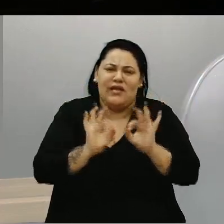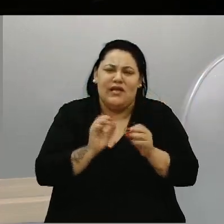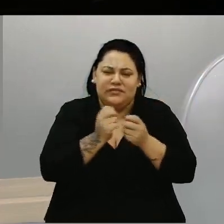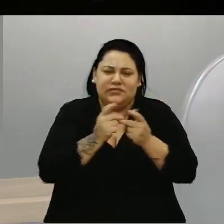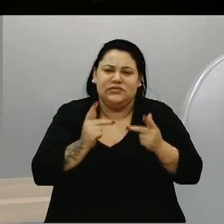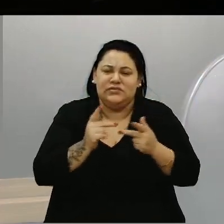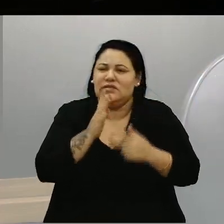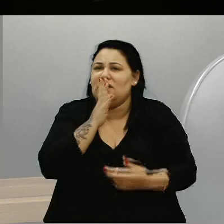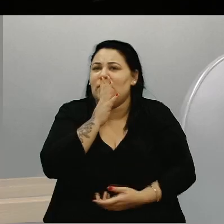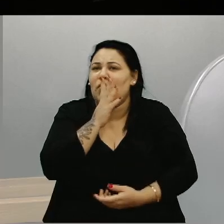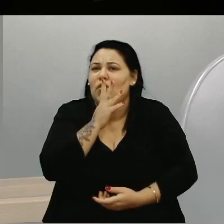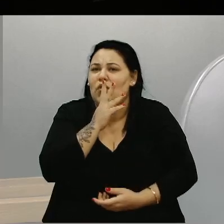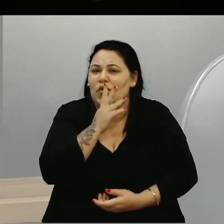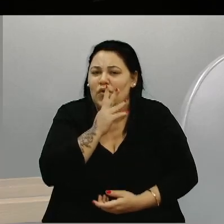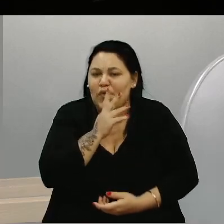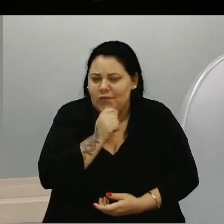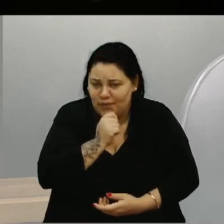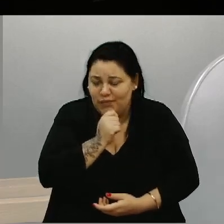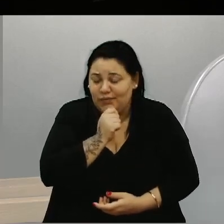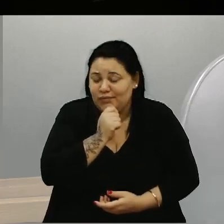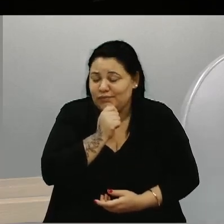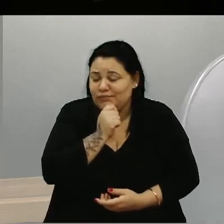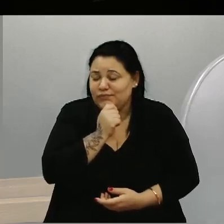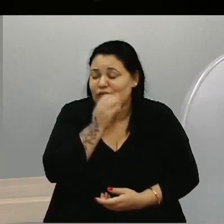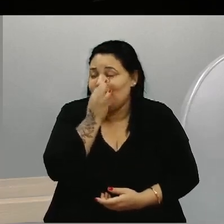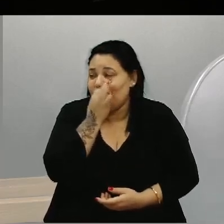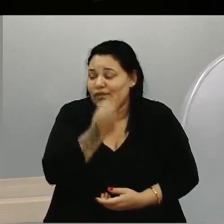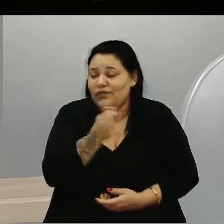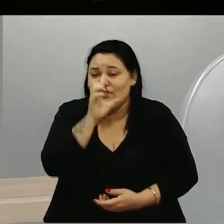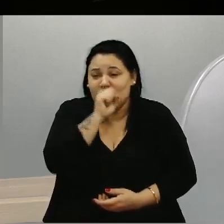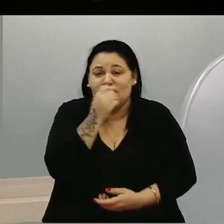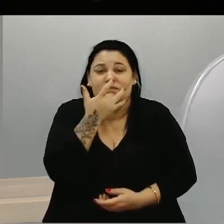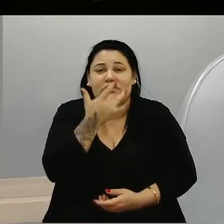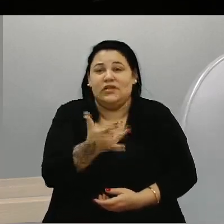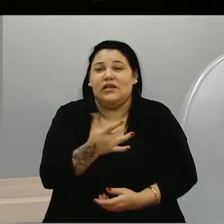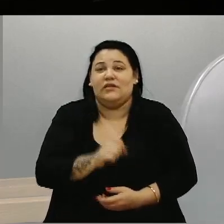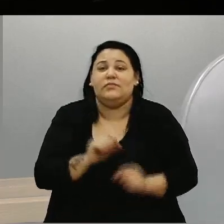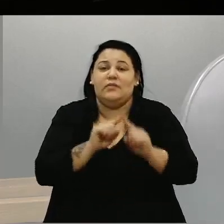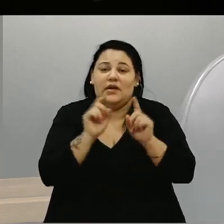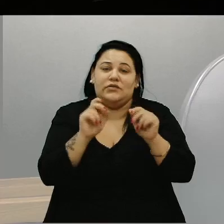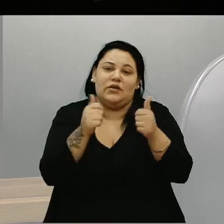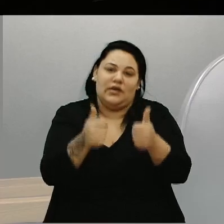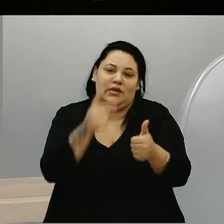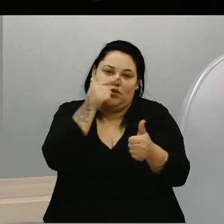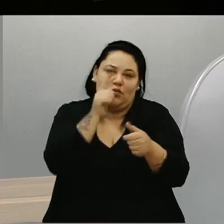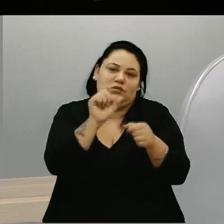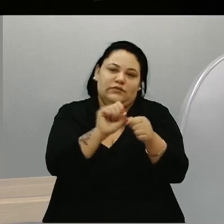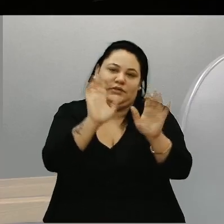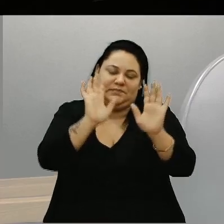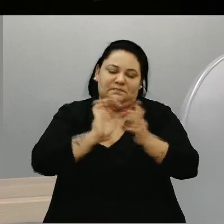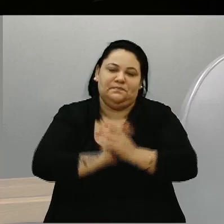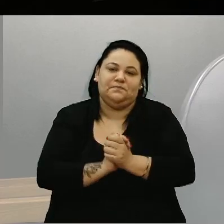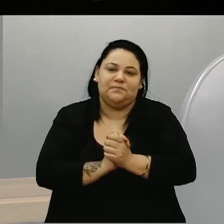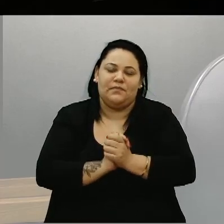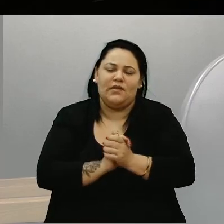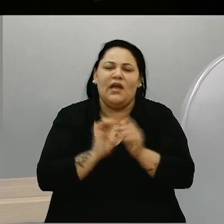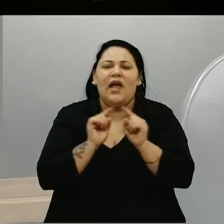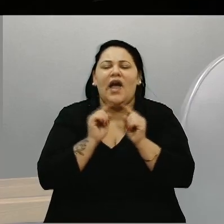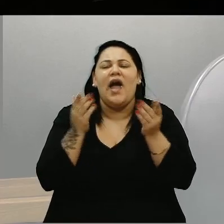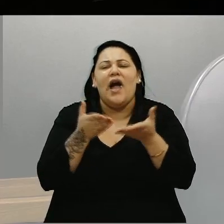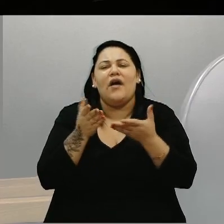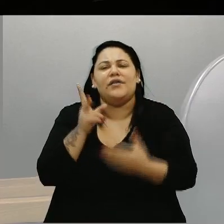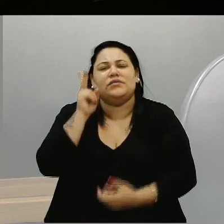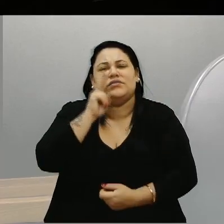demorou um tempo inacreditável, num sábado detalhes, mas beleza, ele conseguiu fazer. Agora eu fico me